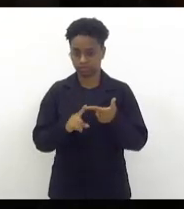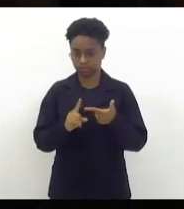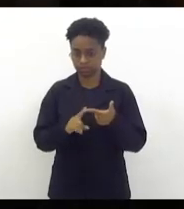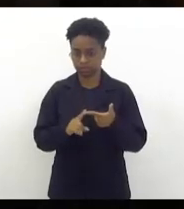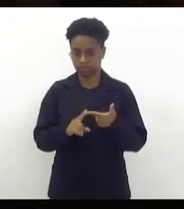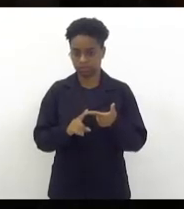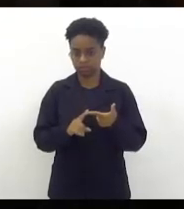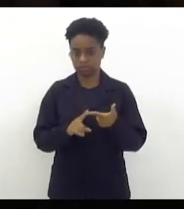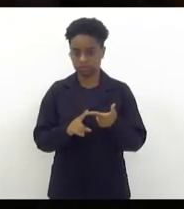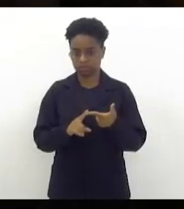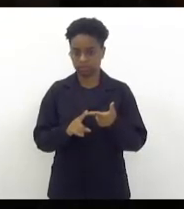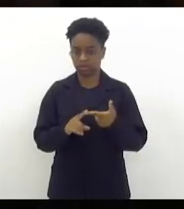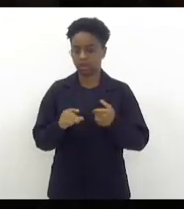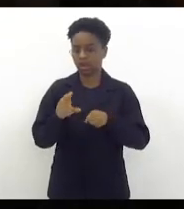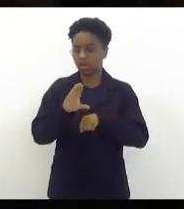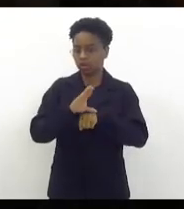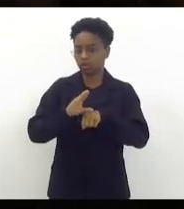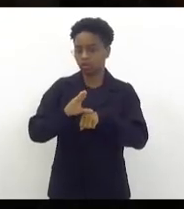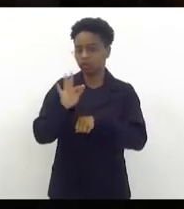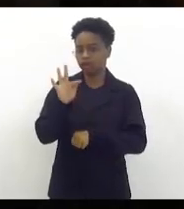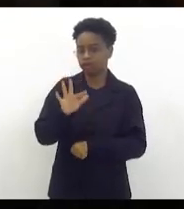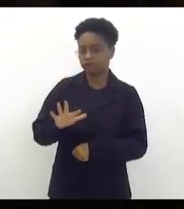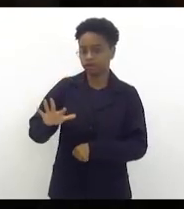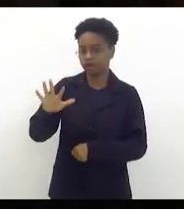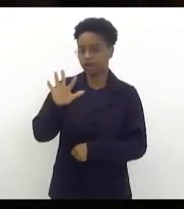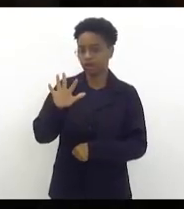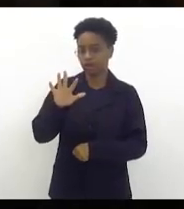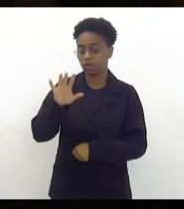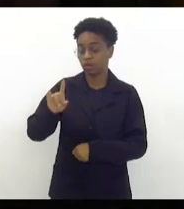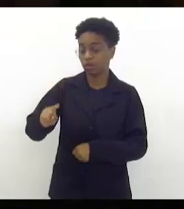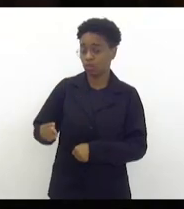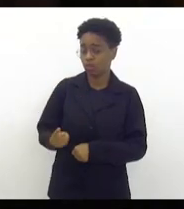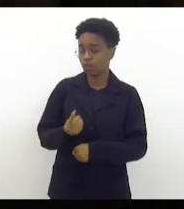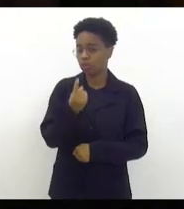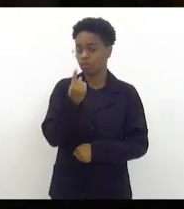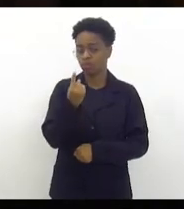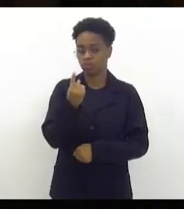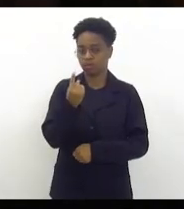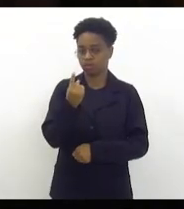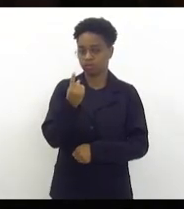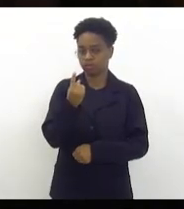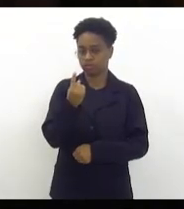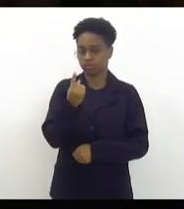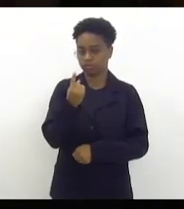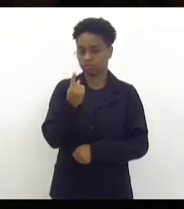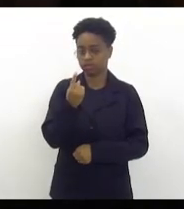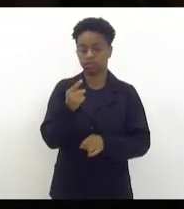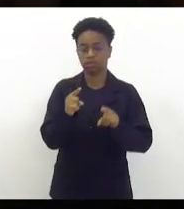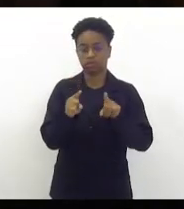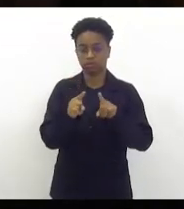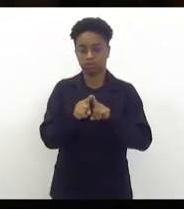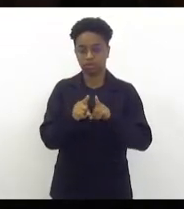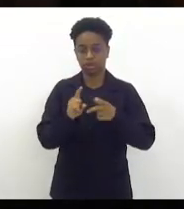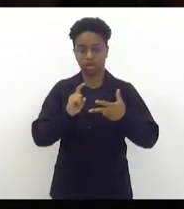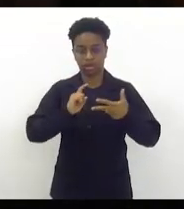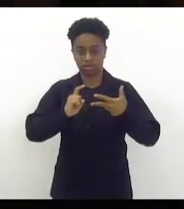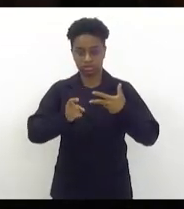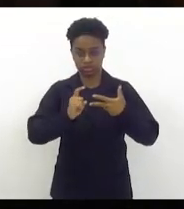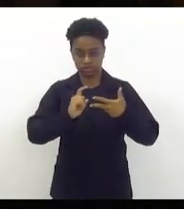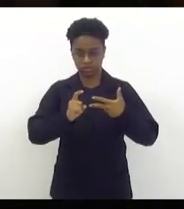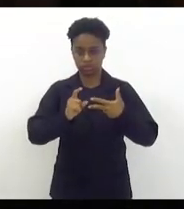compete pela Constituição Federal, única e exclusivamente, ao Poder Executivo e o